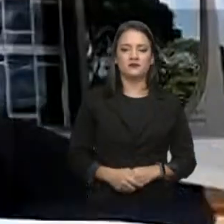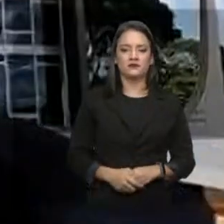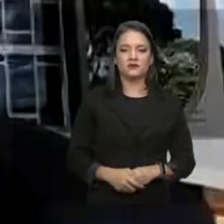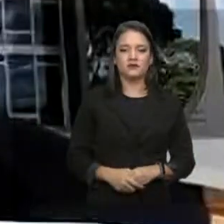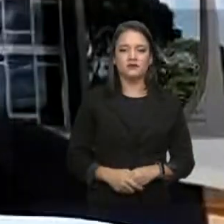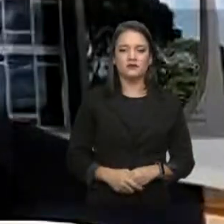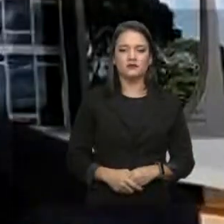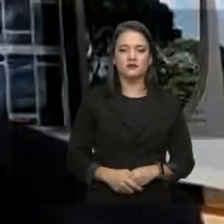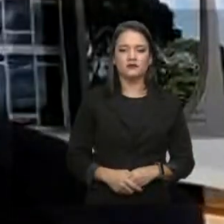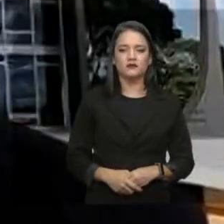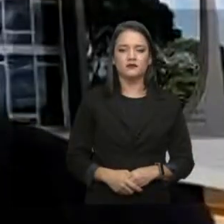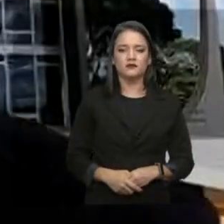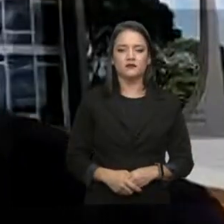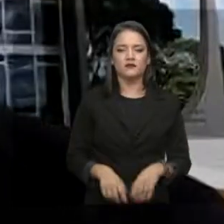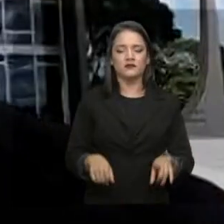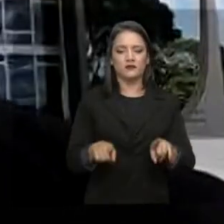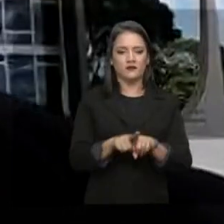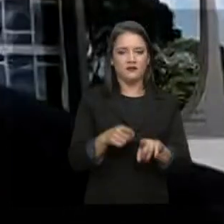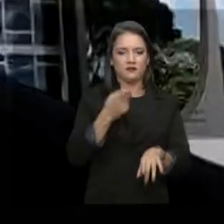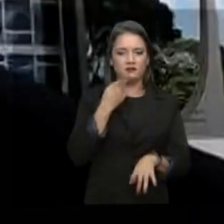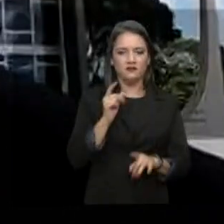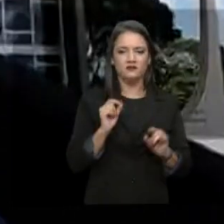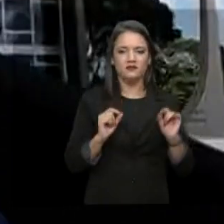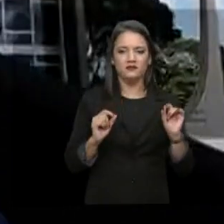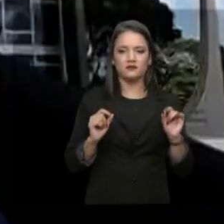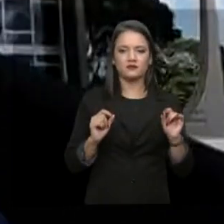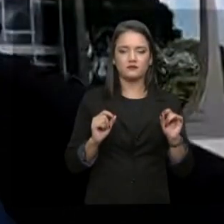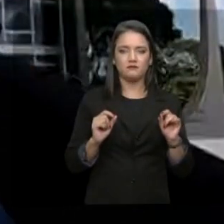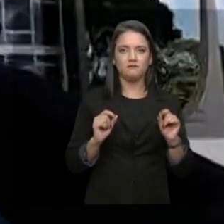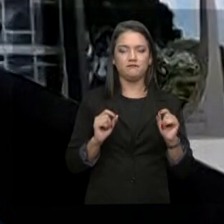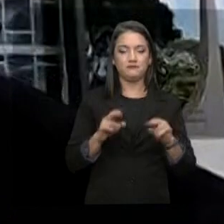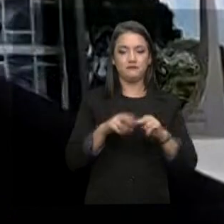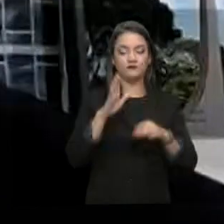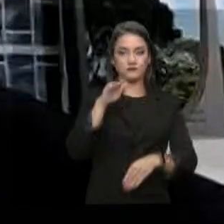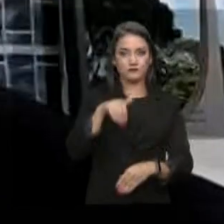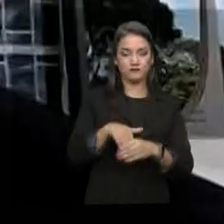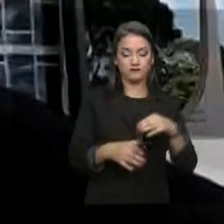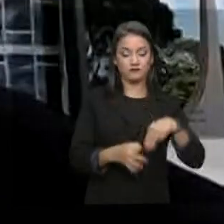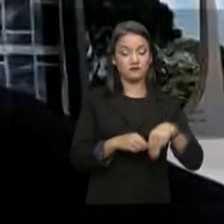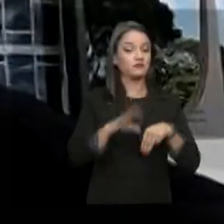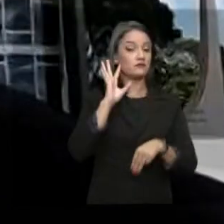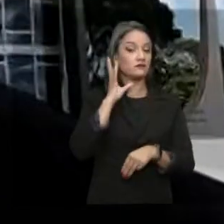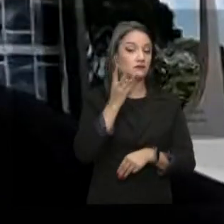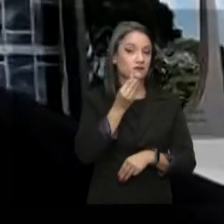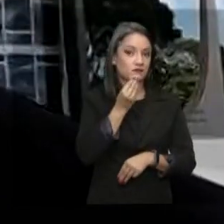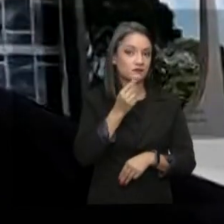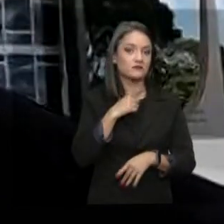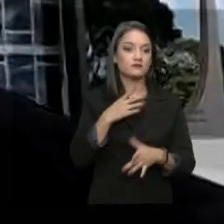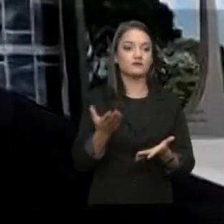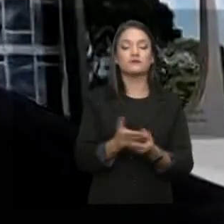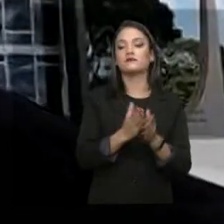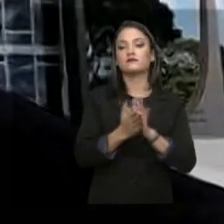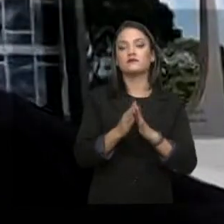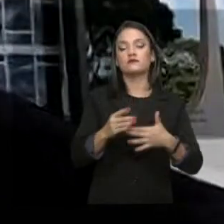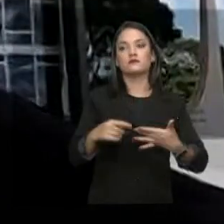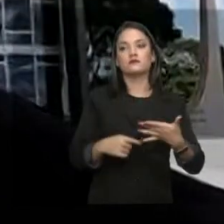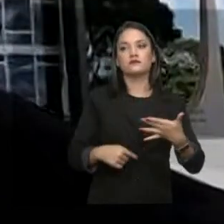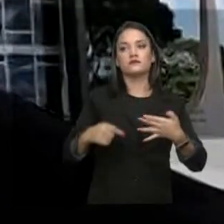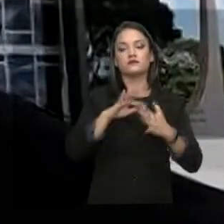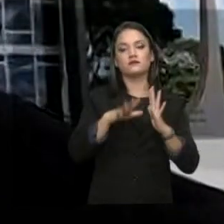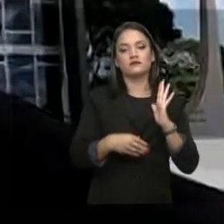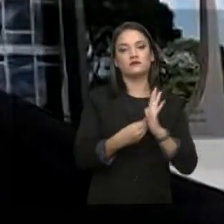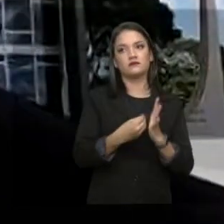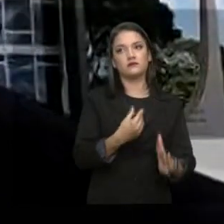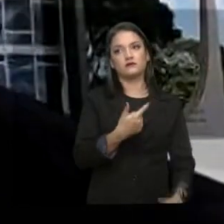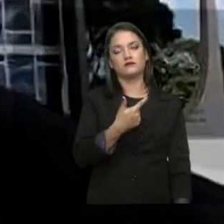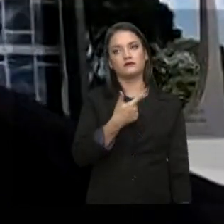Vale destacar, por isso mesmo, excerto do voto proferido pelo ministro Dias Toffoli nos autos da reclamação